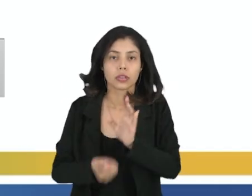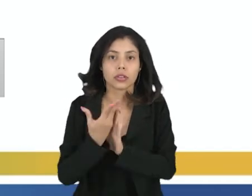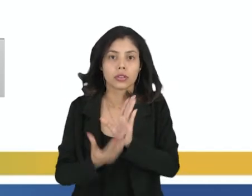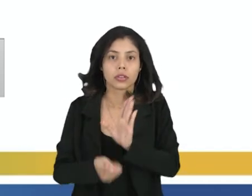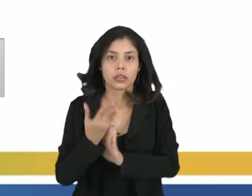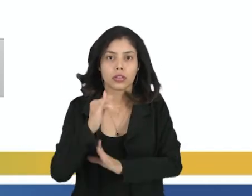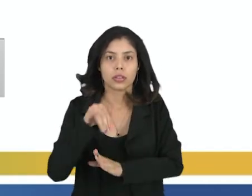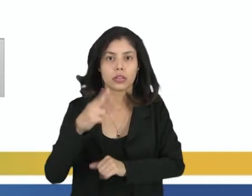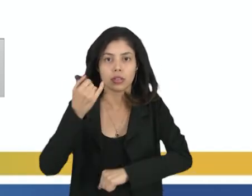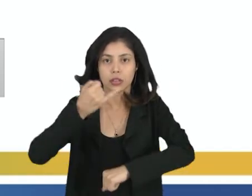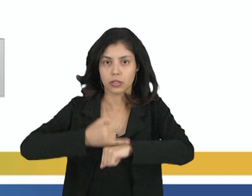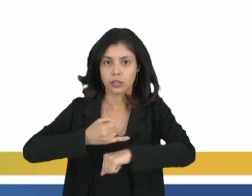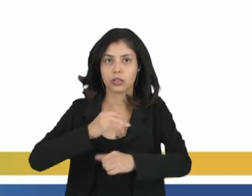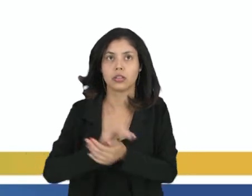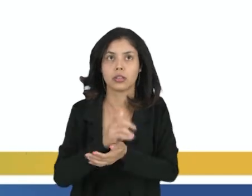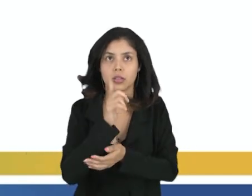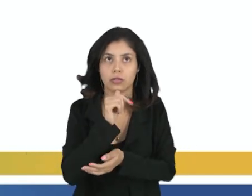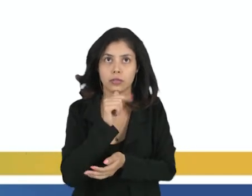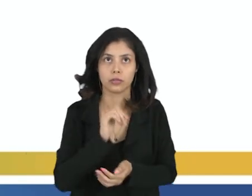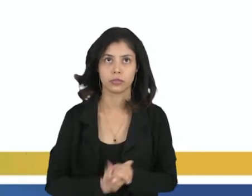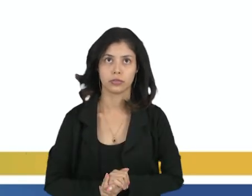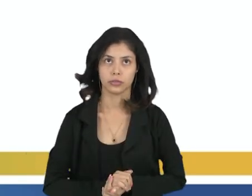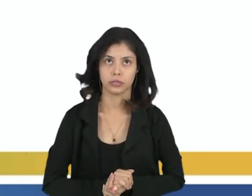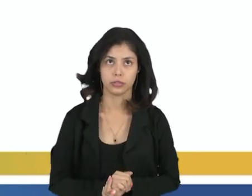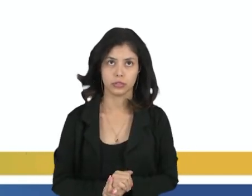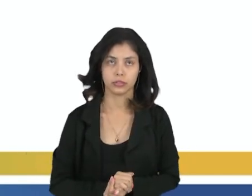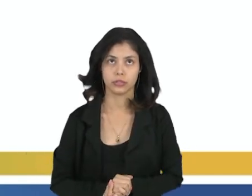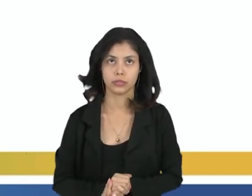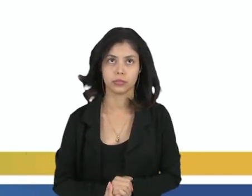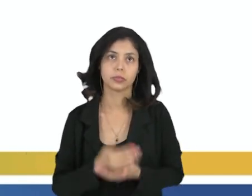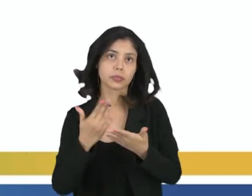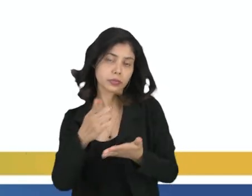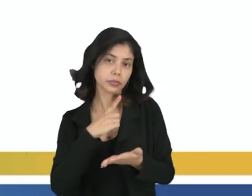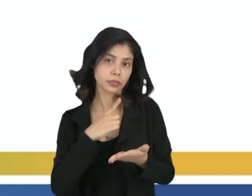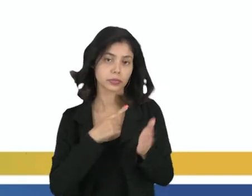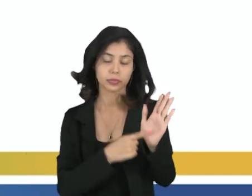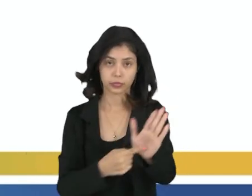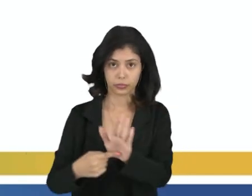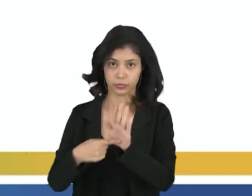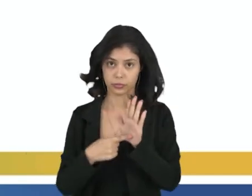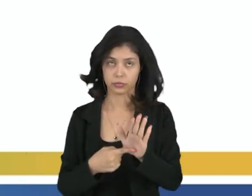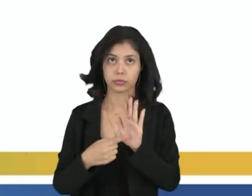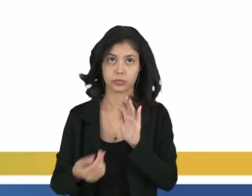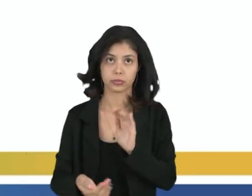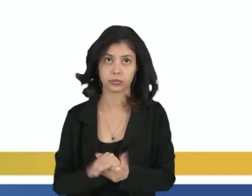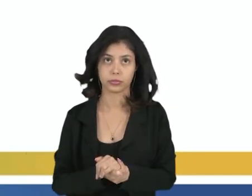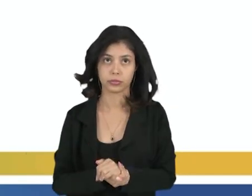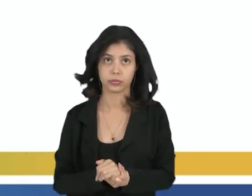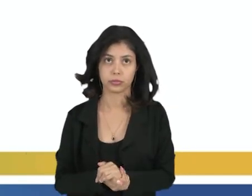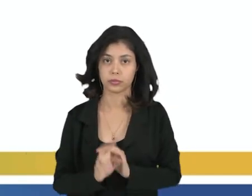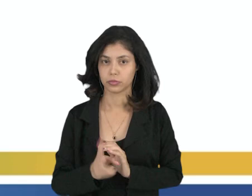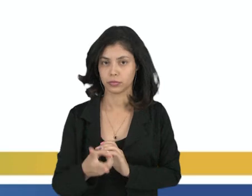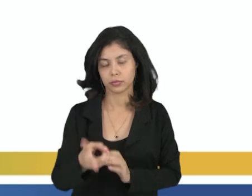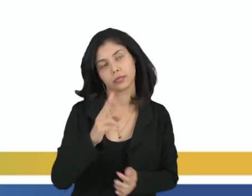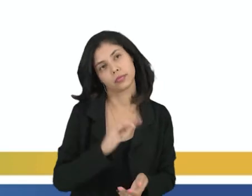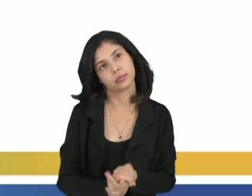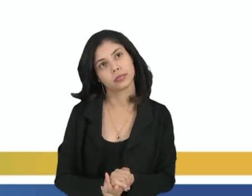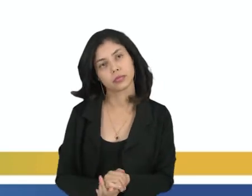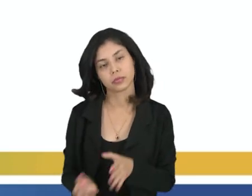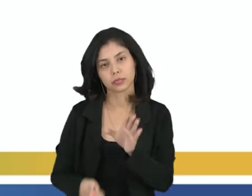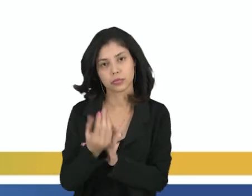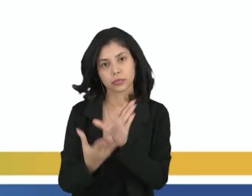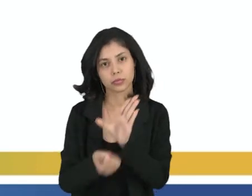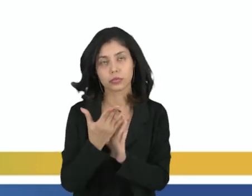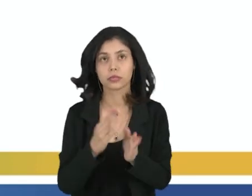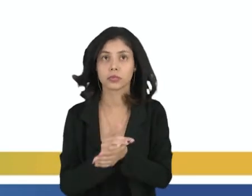produto iônico da água. Então, nós temos aqui a representação da constante do produto